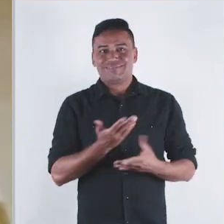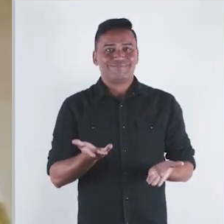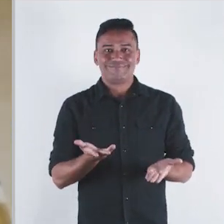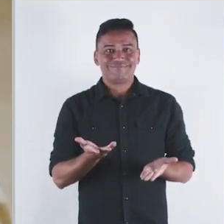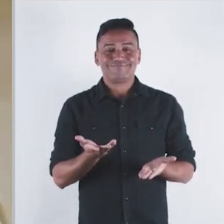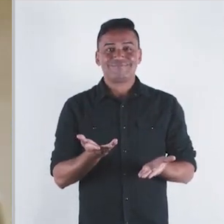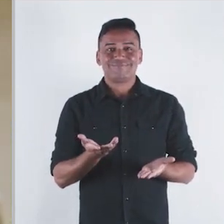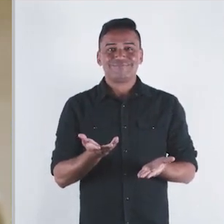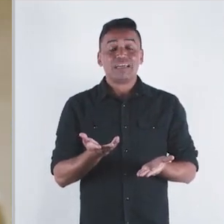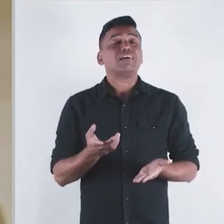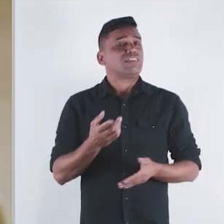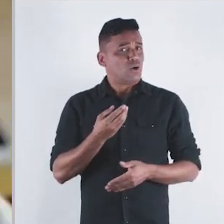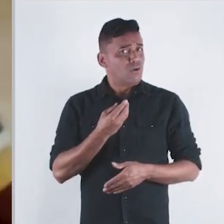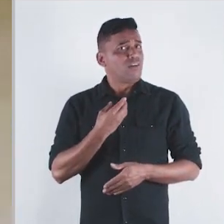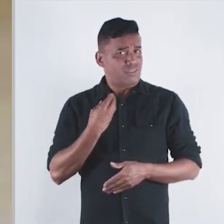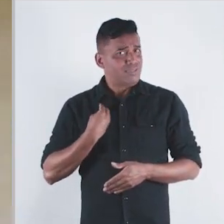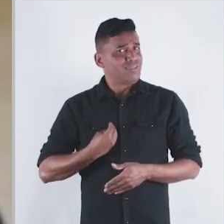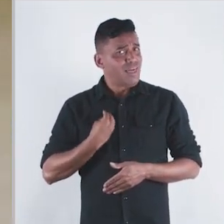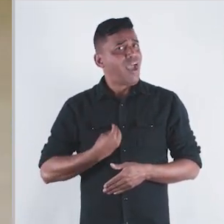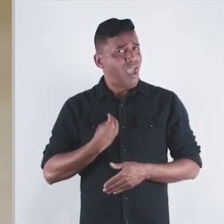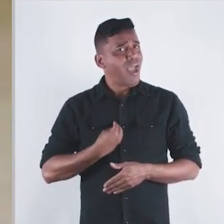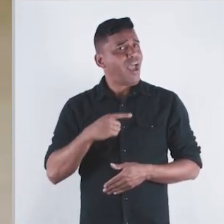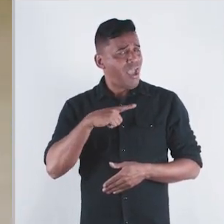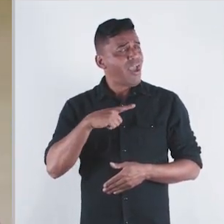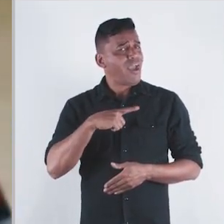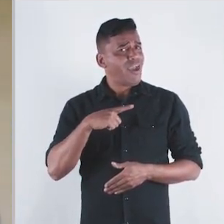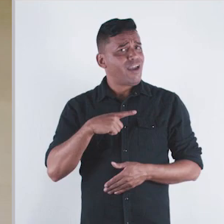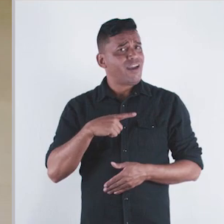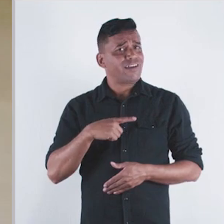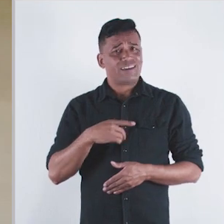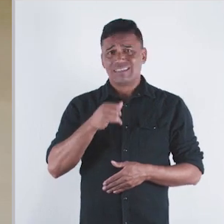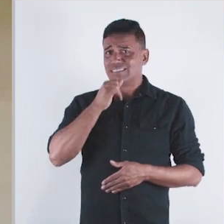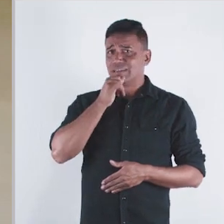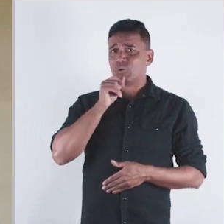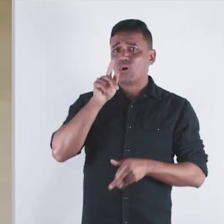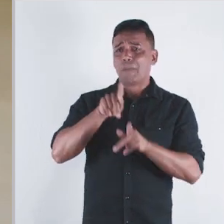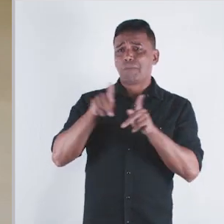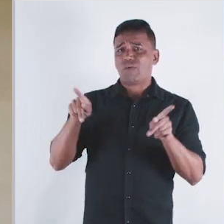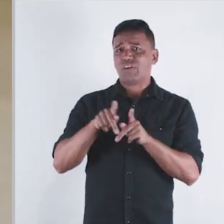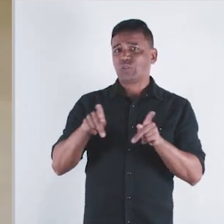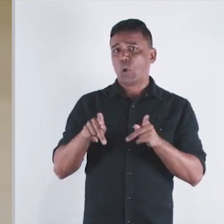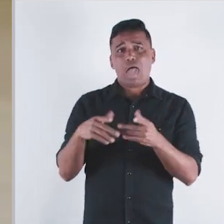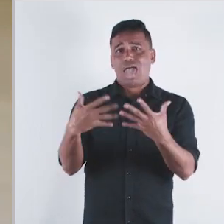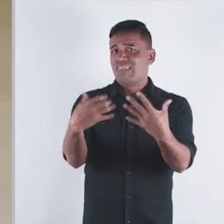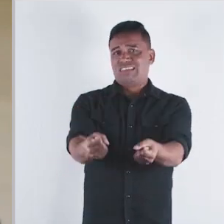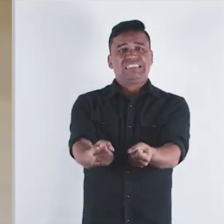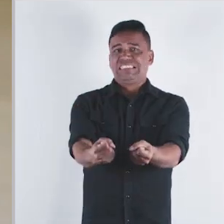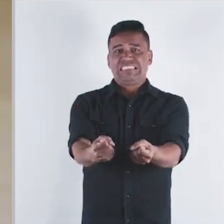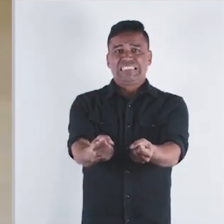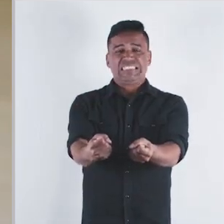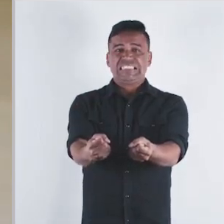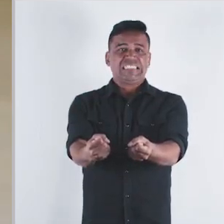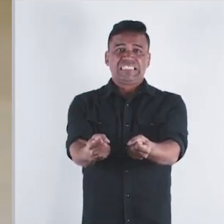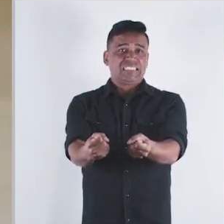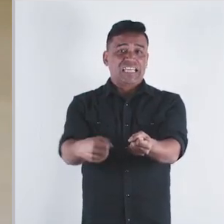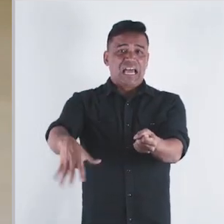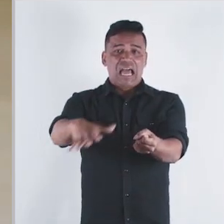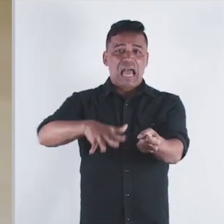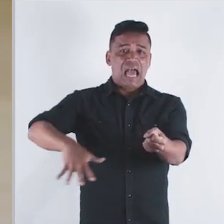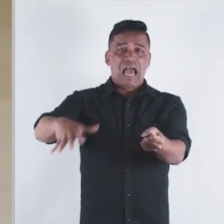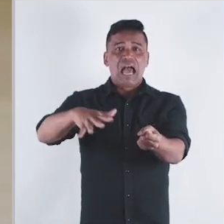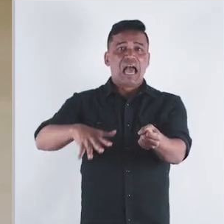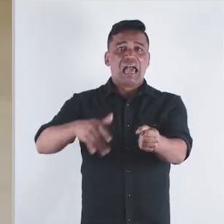Existe, inclusive, às vezes, uma resistência dos próprios professores em relação a lidar com a